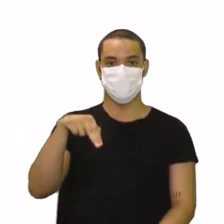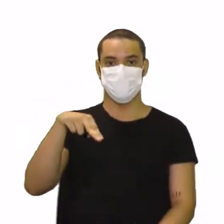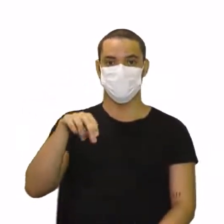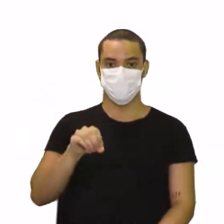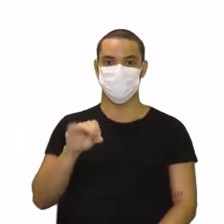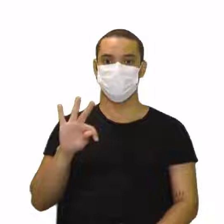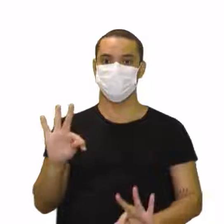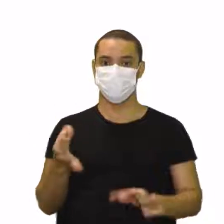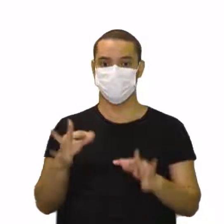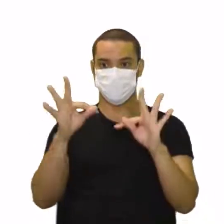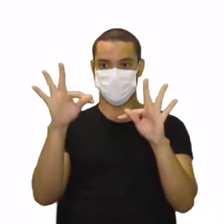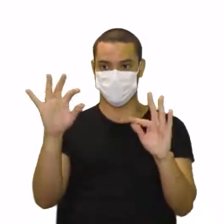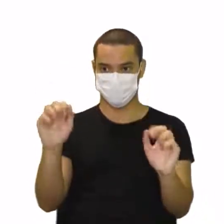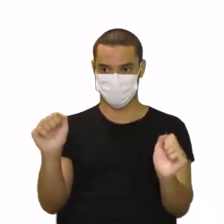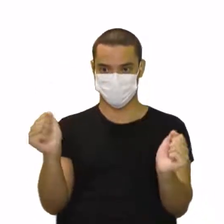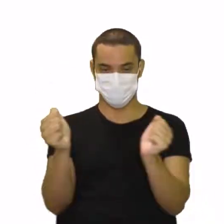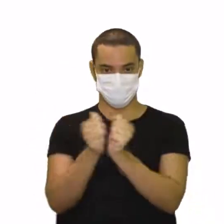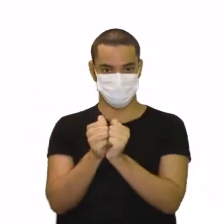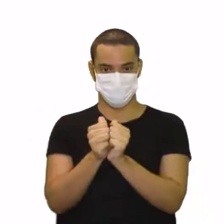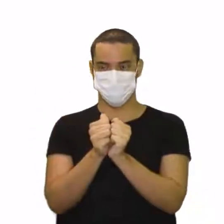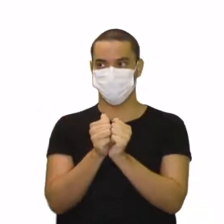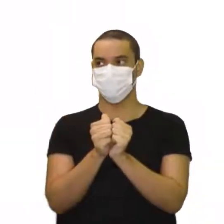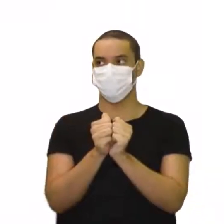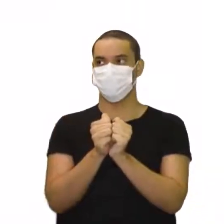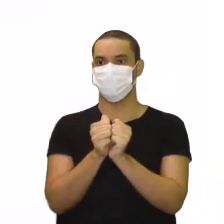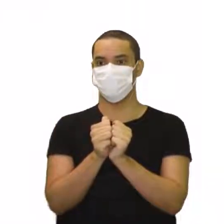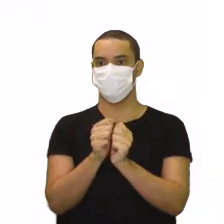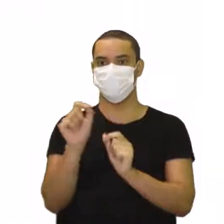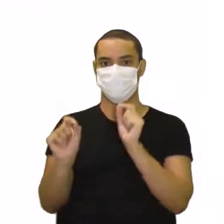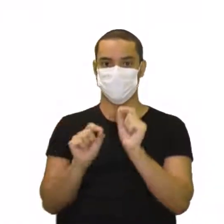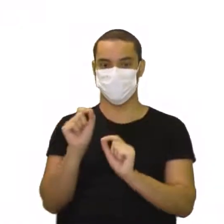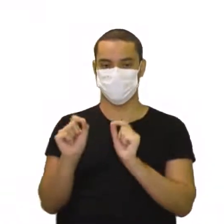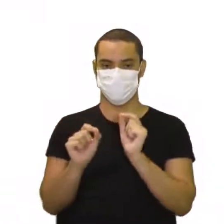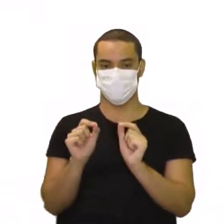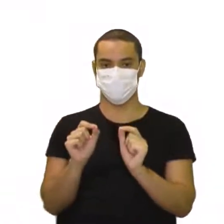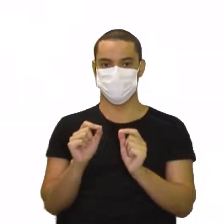nanotecnologia com a questão